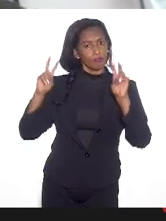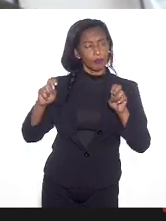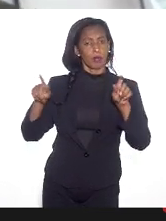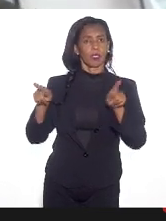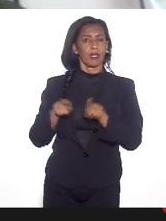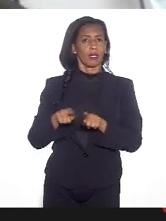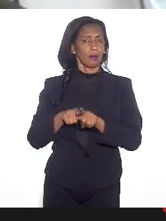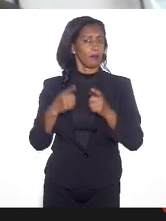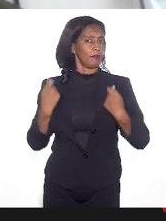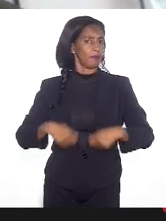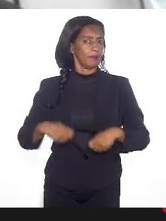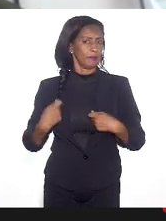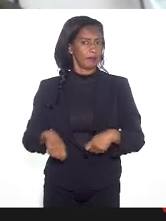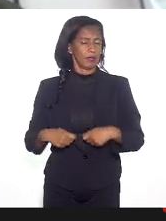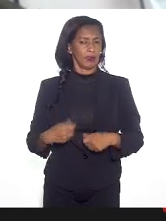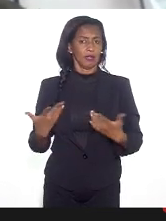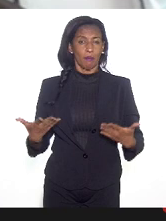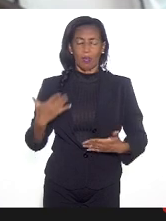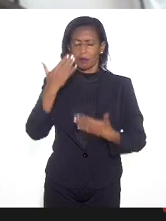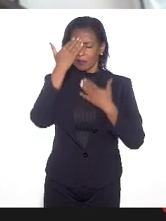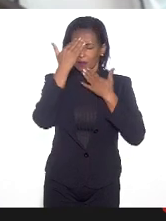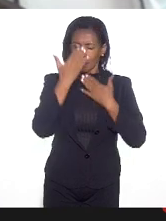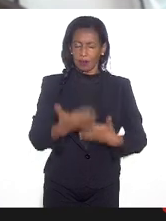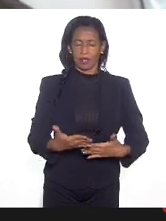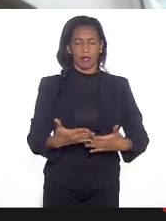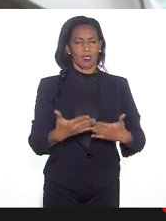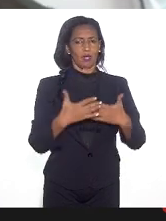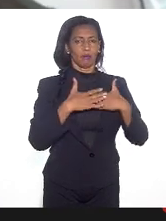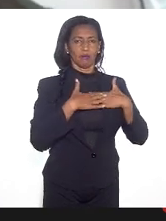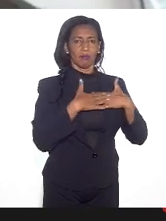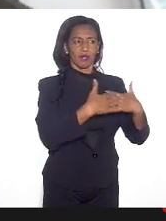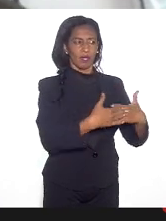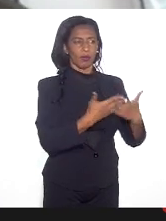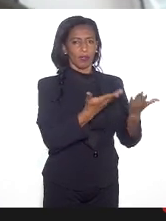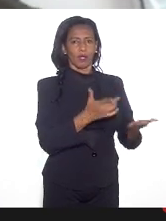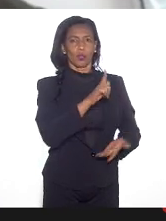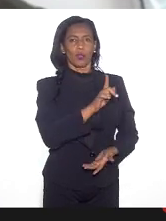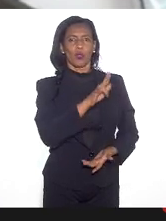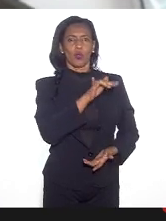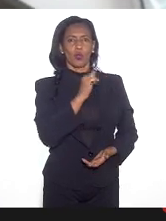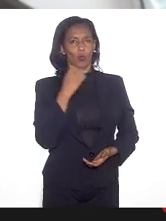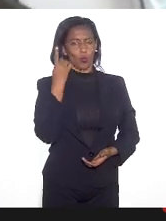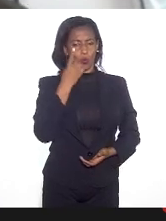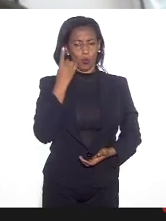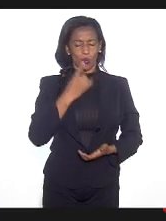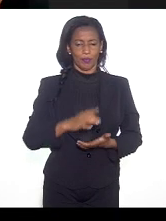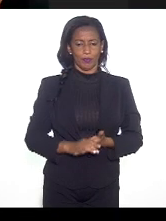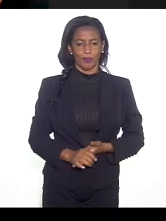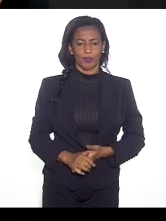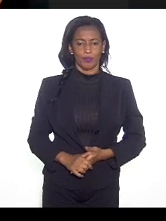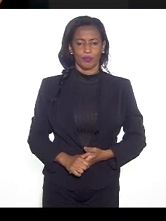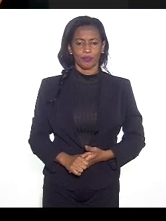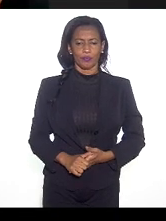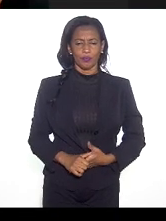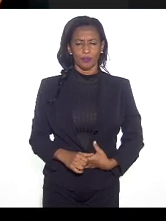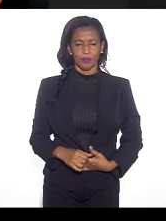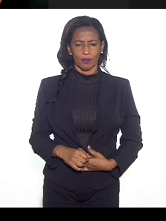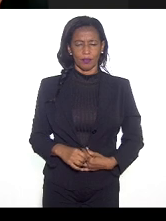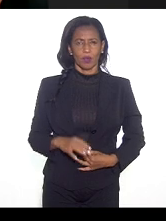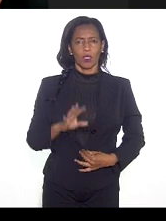já, agradecendo e saudando Vossa Excelência, deputado Luiz Martins. Passar a palavra rapidamente presidente, aos deputados. Presidente,